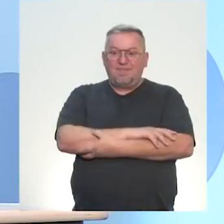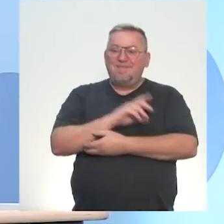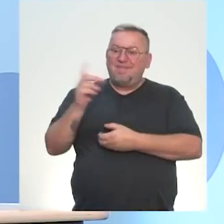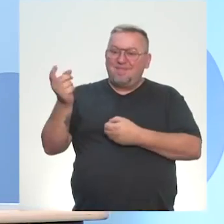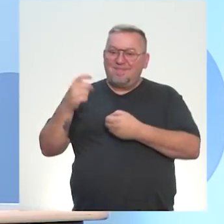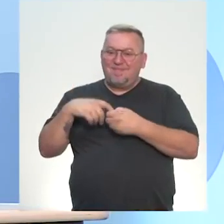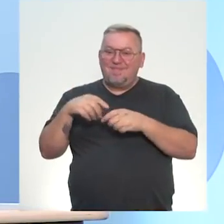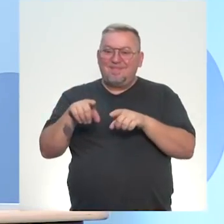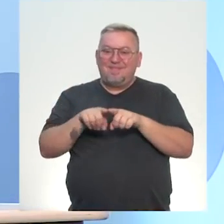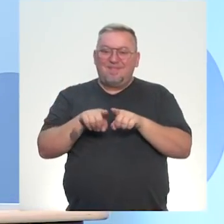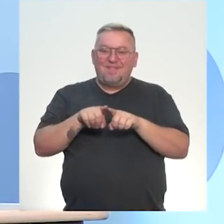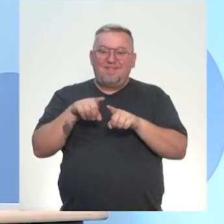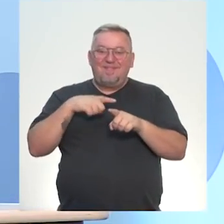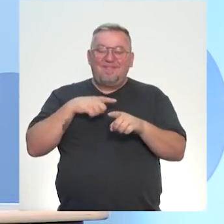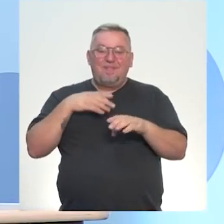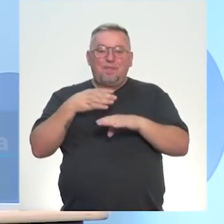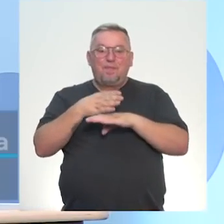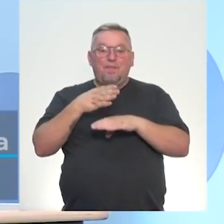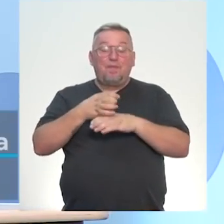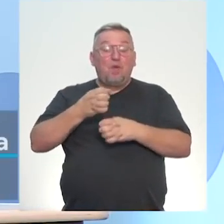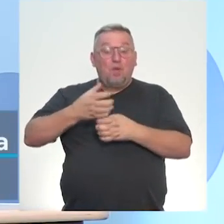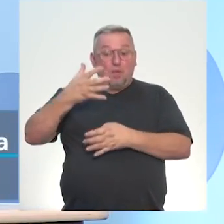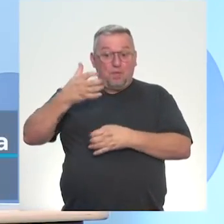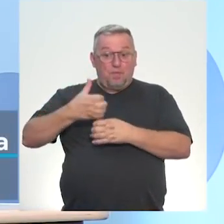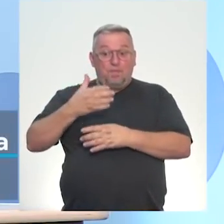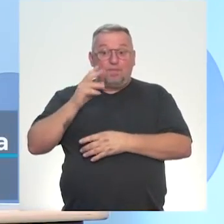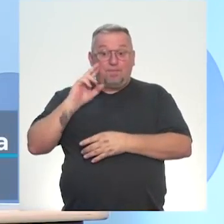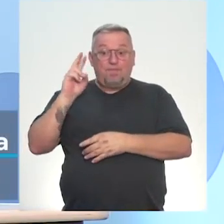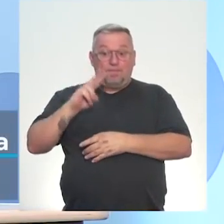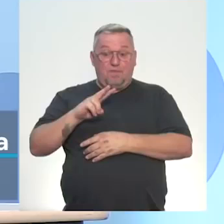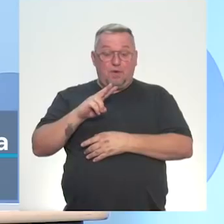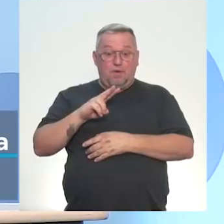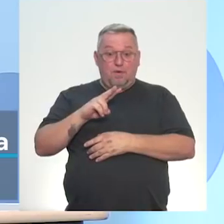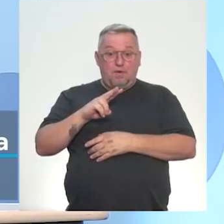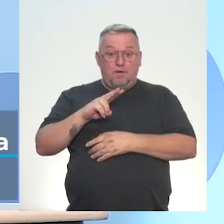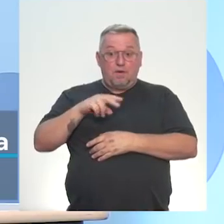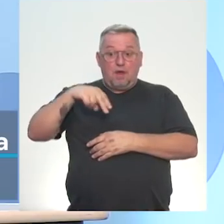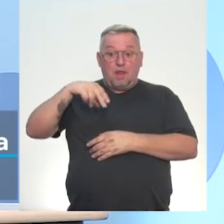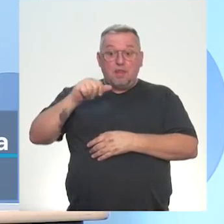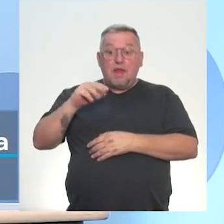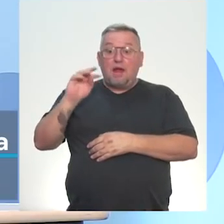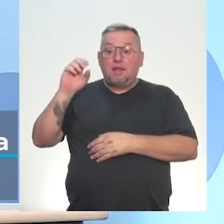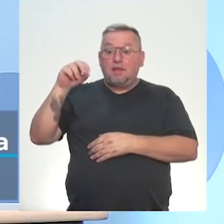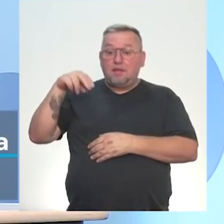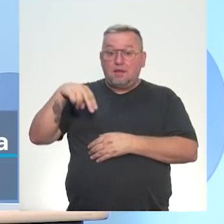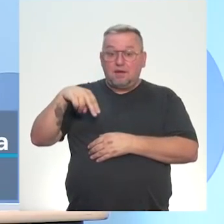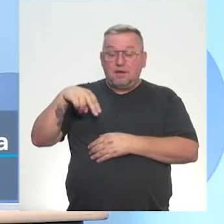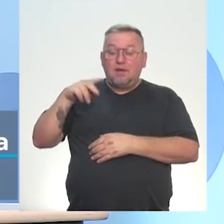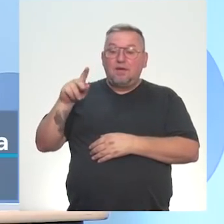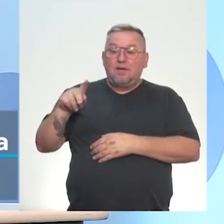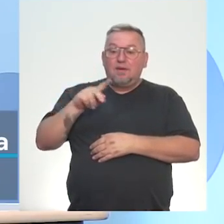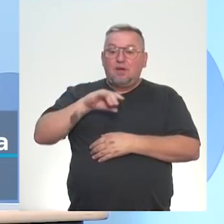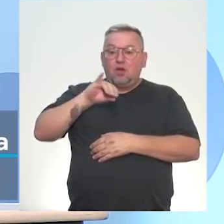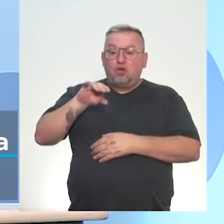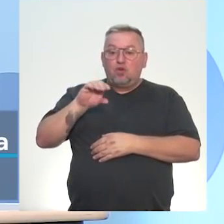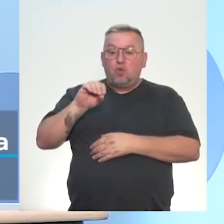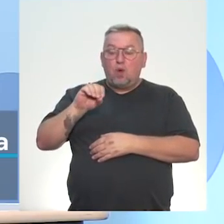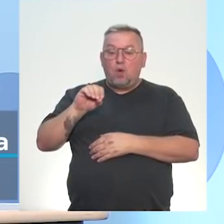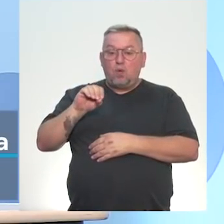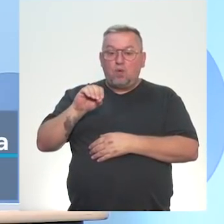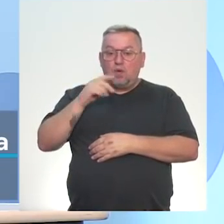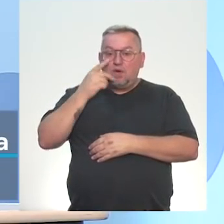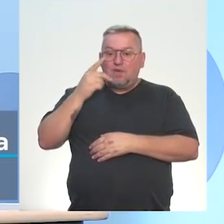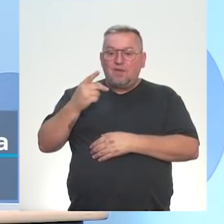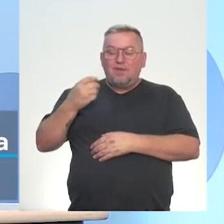voltamos aí, né, com as interações. Olha só, o Natan Marques, né, do professor João Batista, ele falou